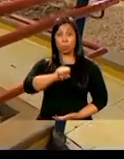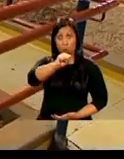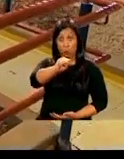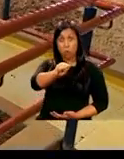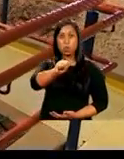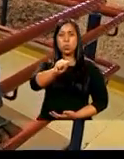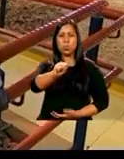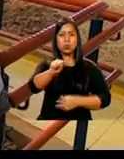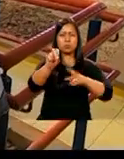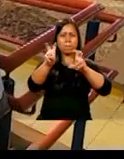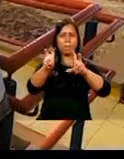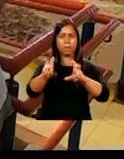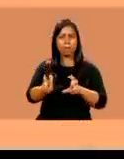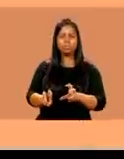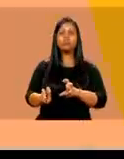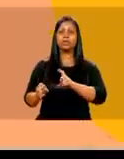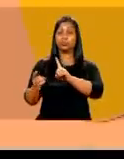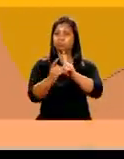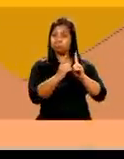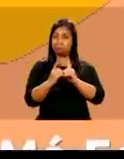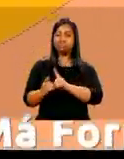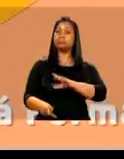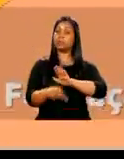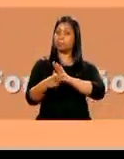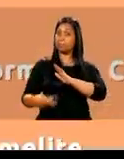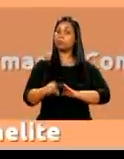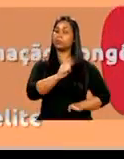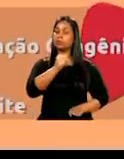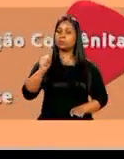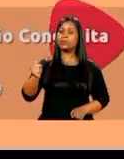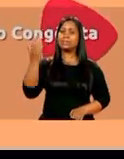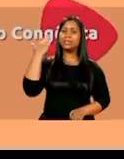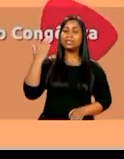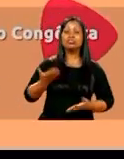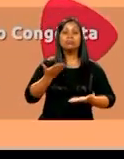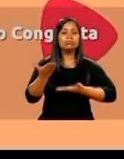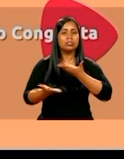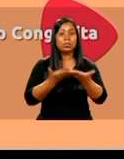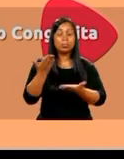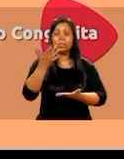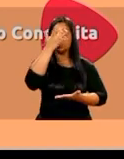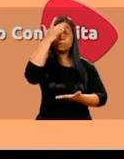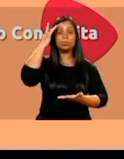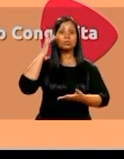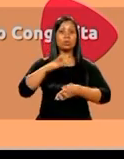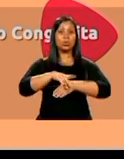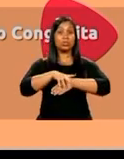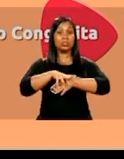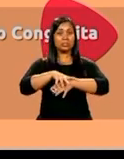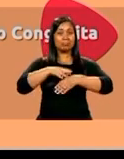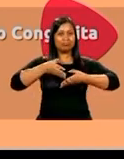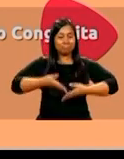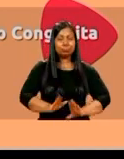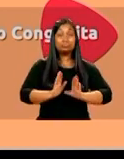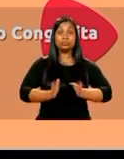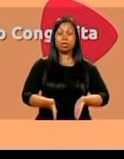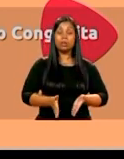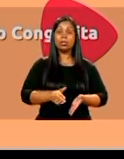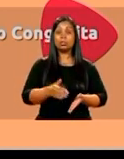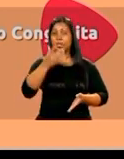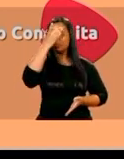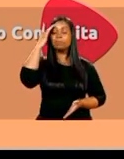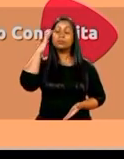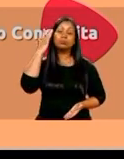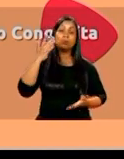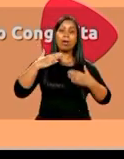8 tipos de clínicas são oferecidos na associação, que vão desde tratamentos para pacientes com doenças congênitas até